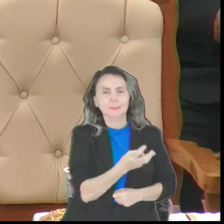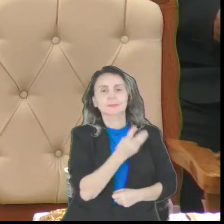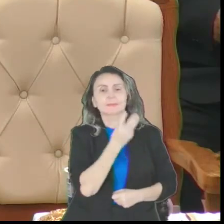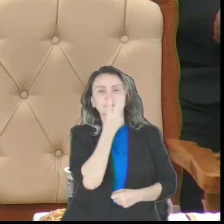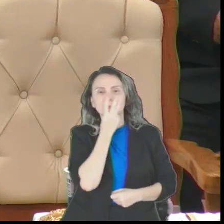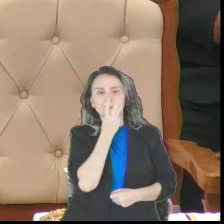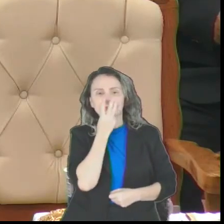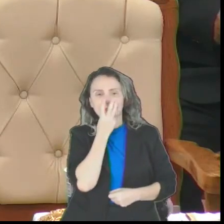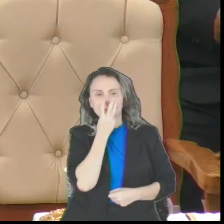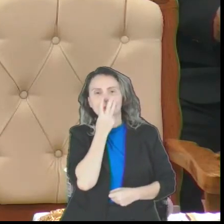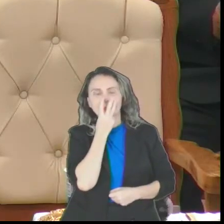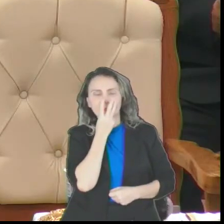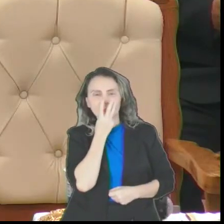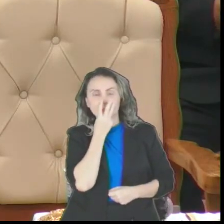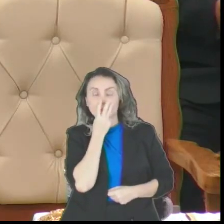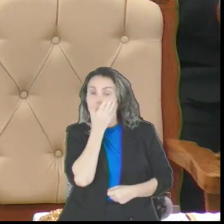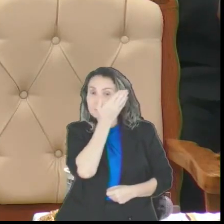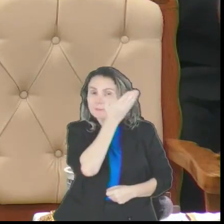que